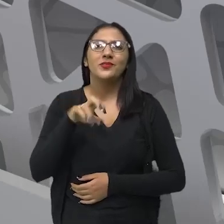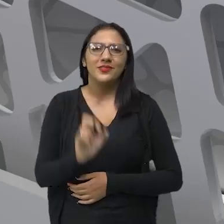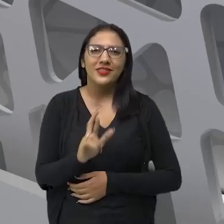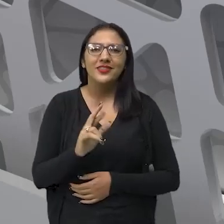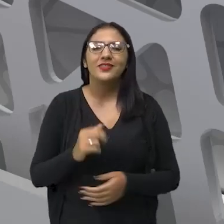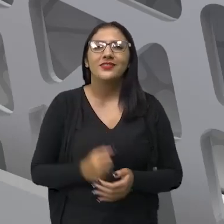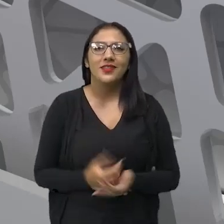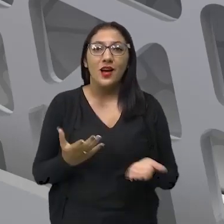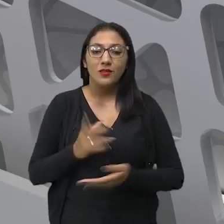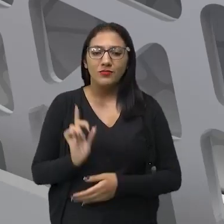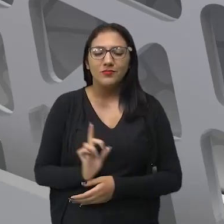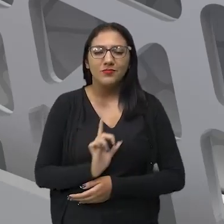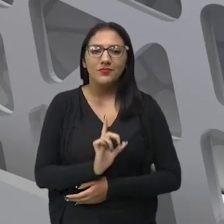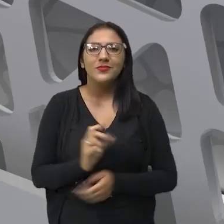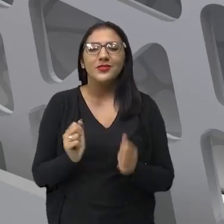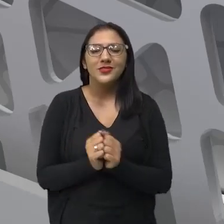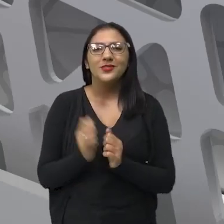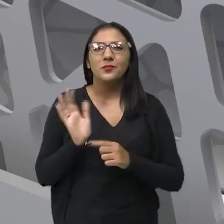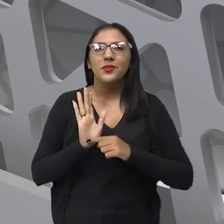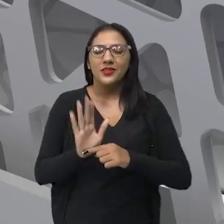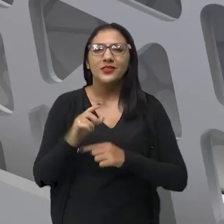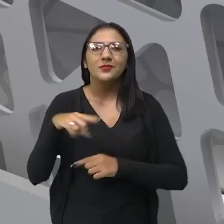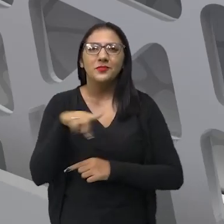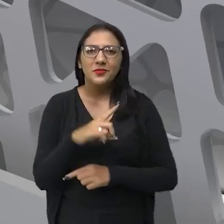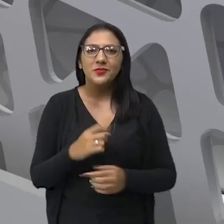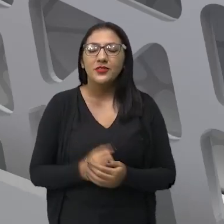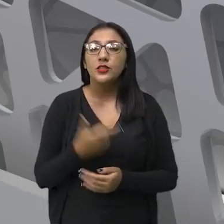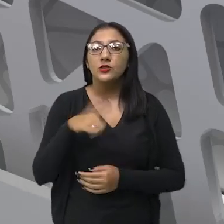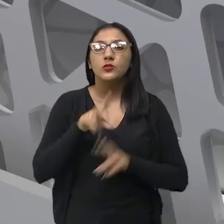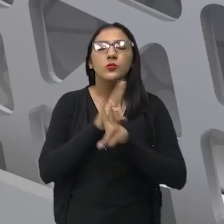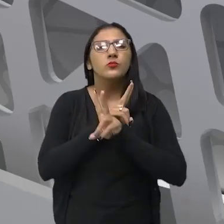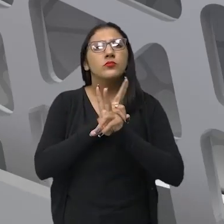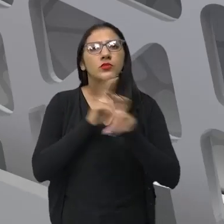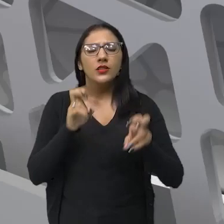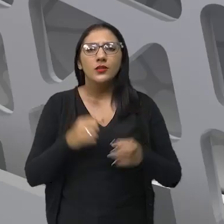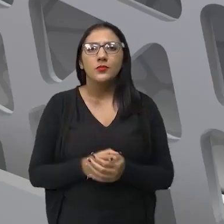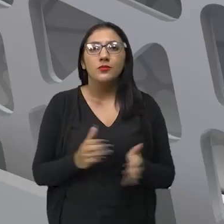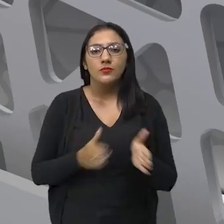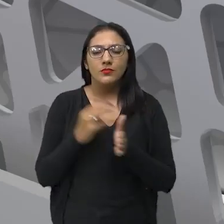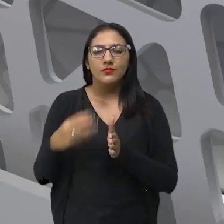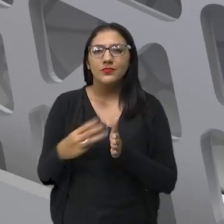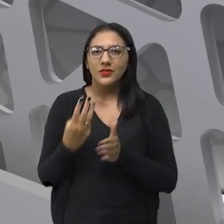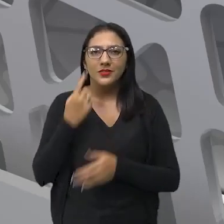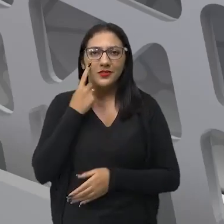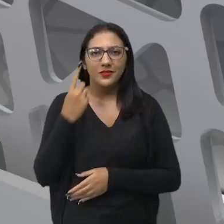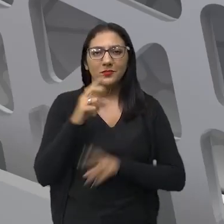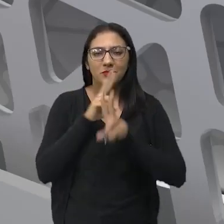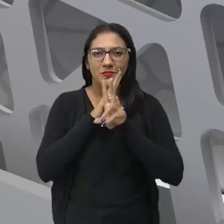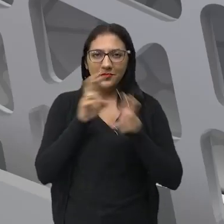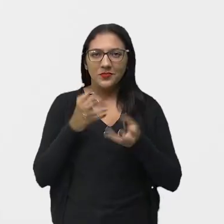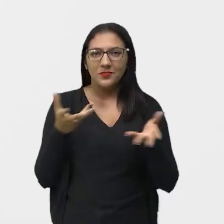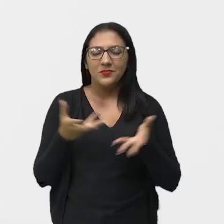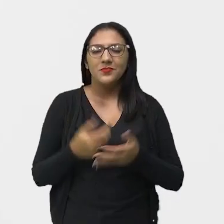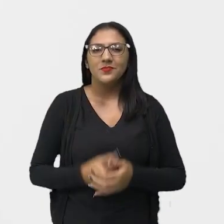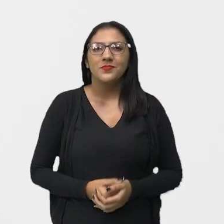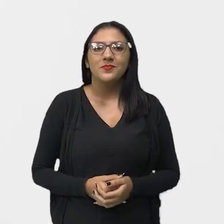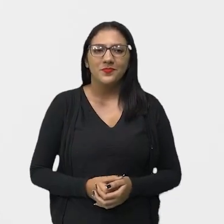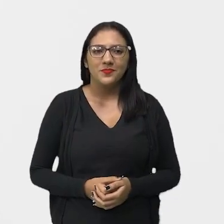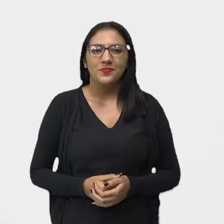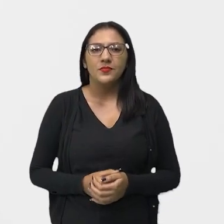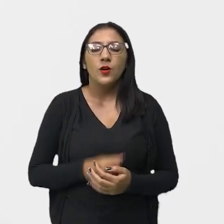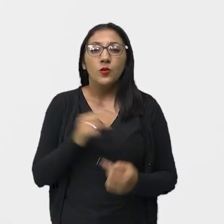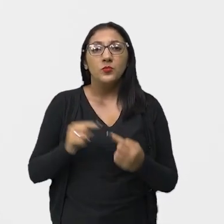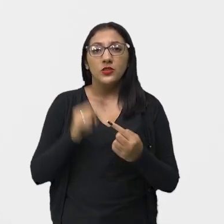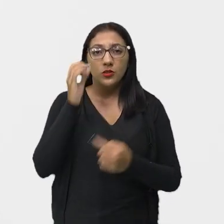venho aqui te mostrar mais um tema aqui da nossa terceira unidade. Acompanhe comigo então o tema,